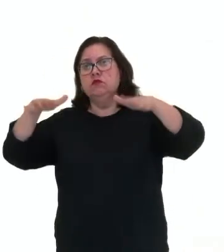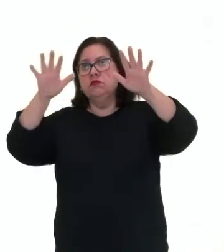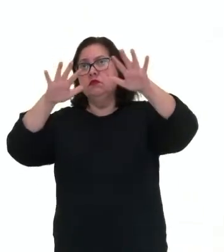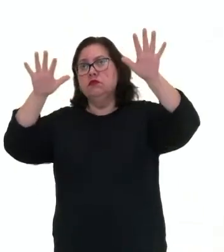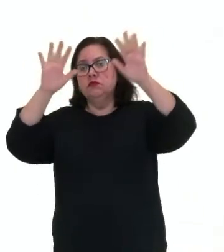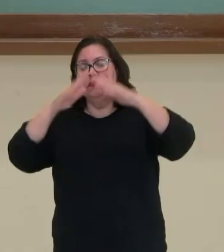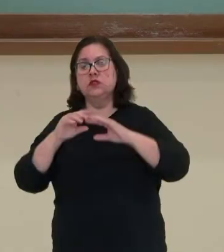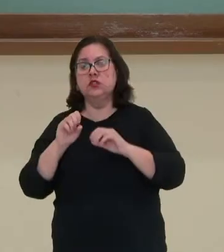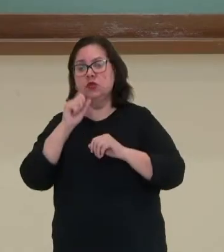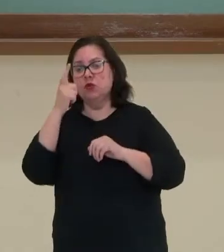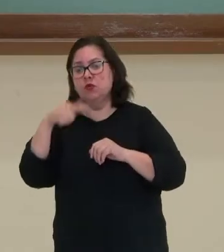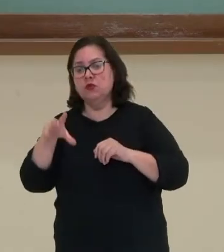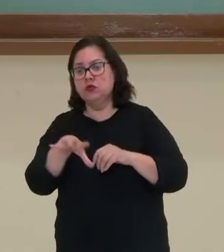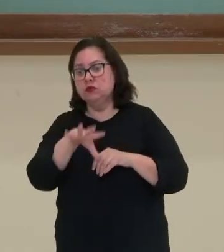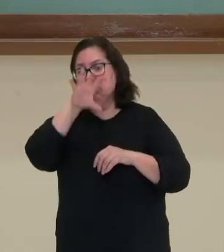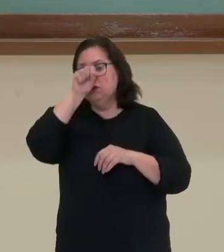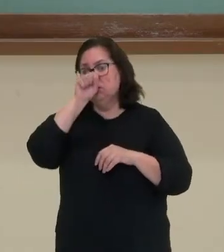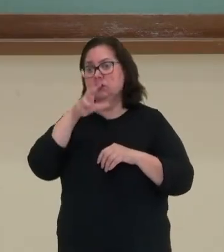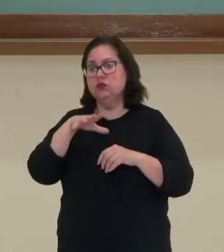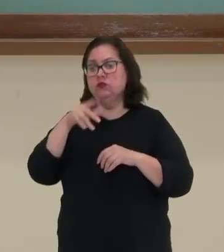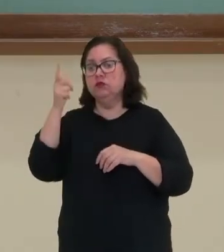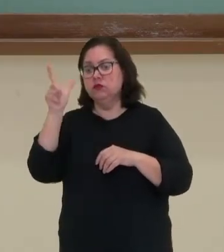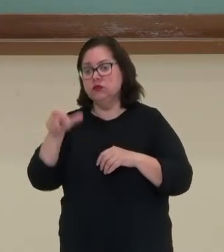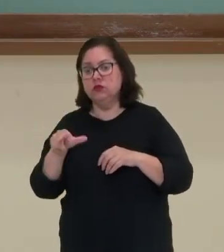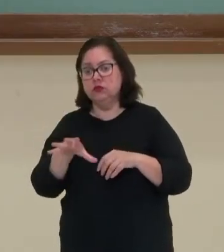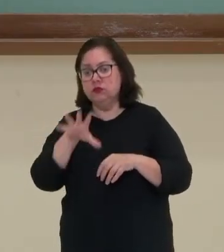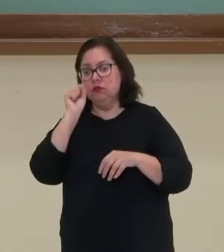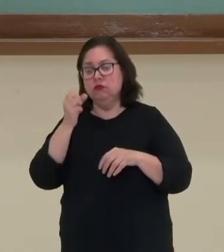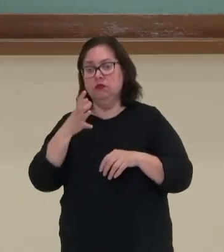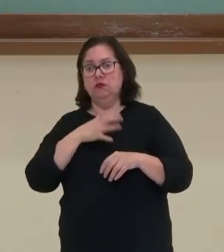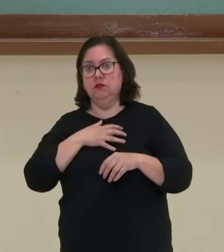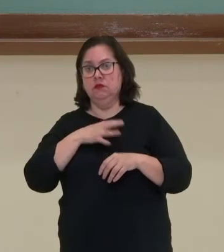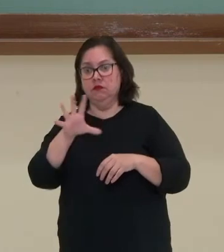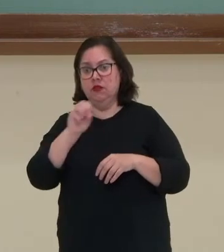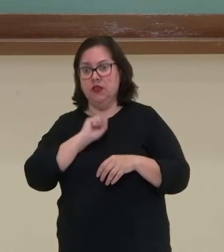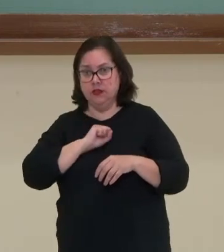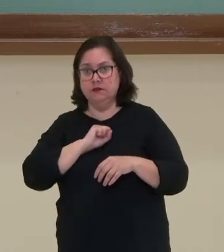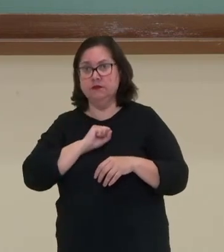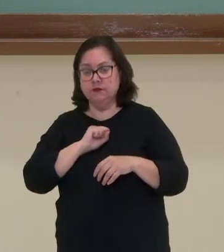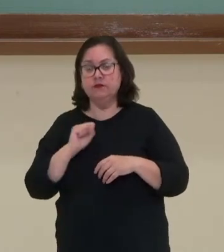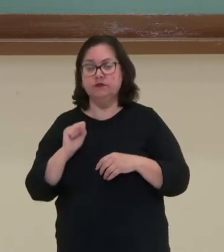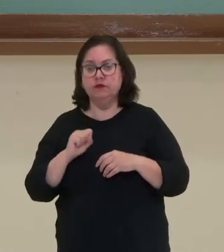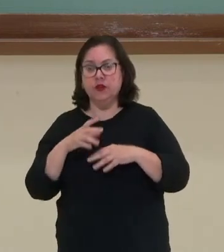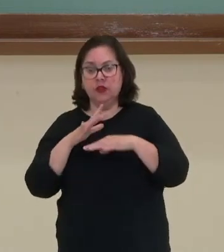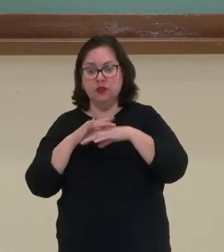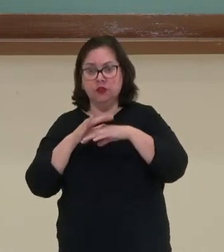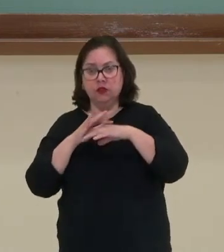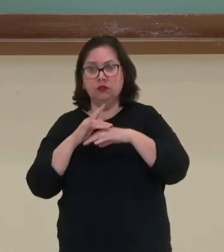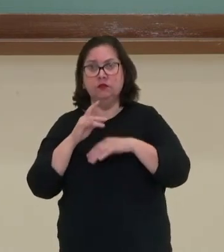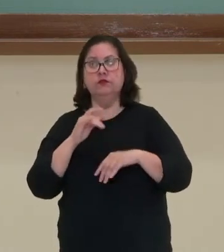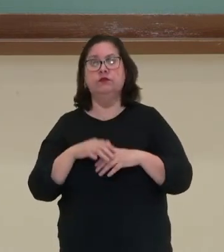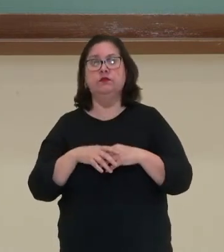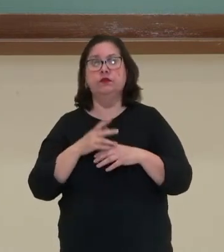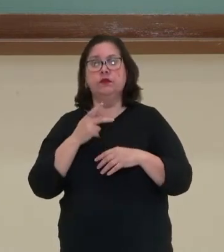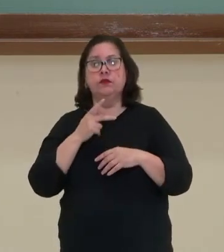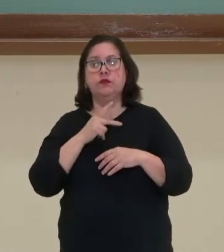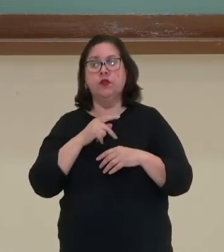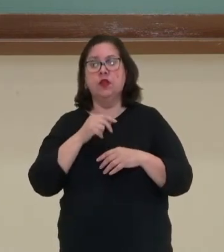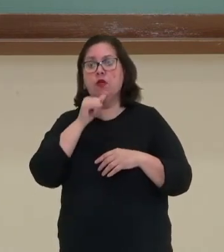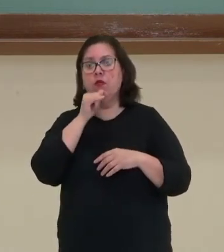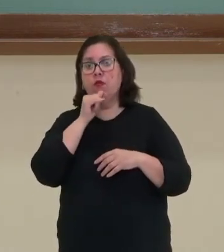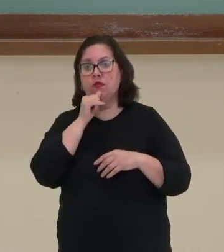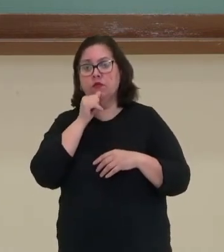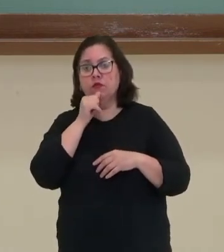ar. E se outra pessoa respirar, ele acaba pegando, né, aquele agente e causando doenças, por exemplo.